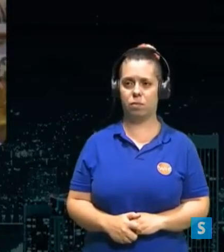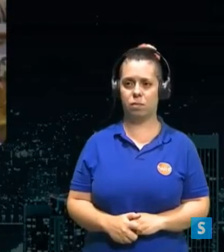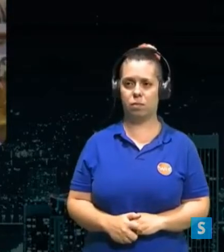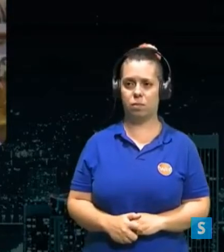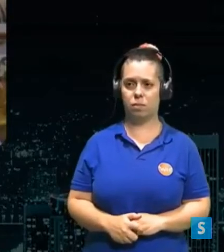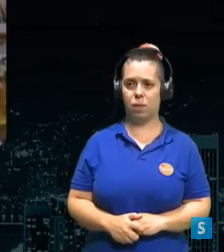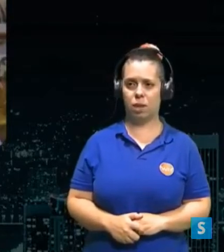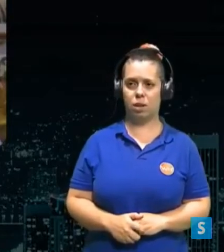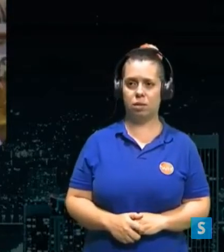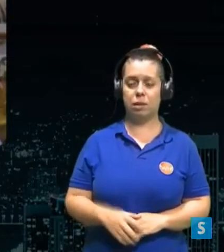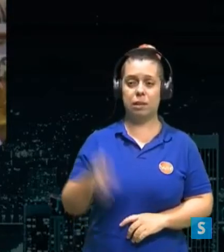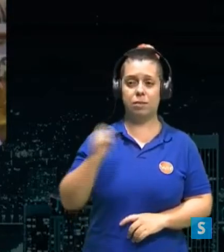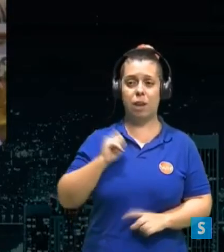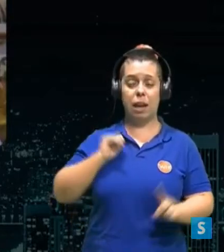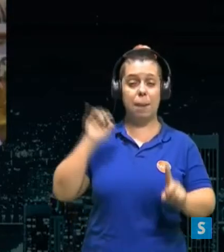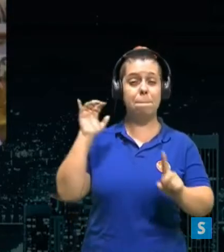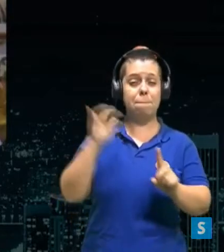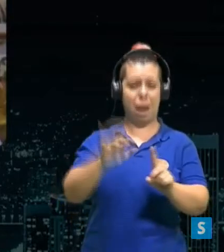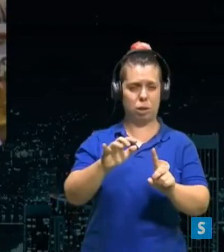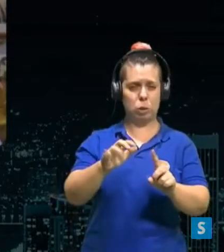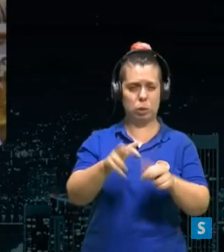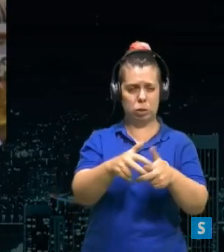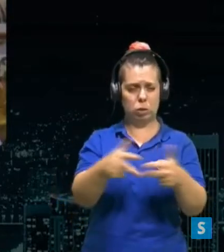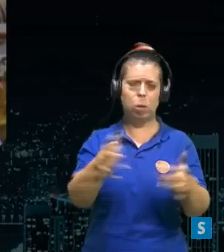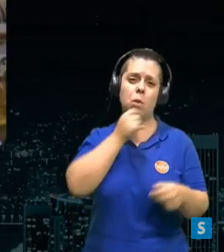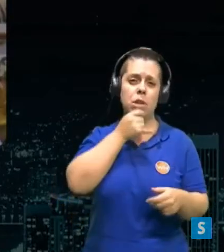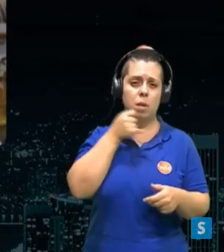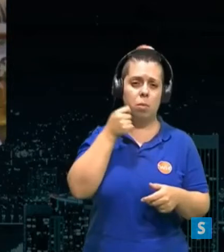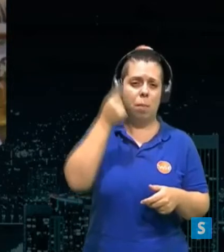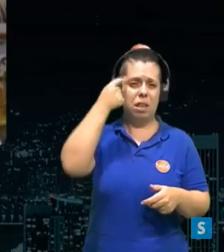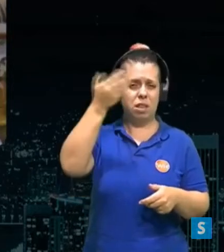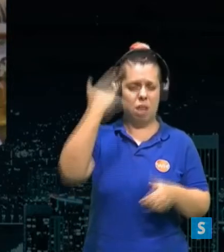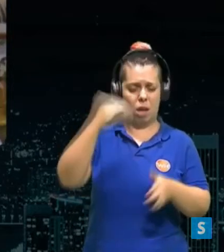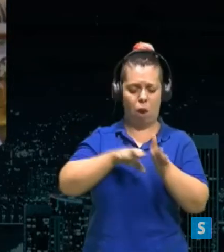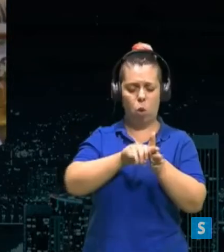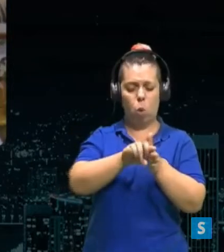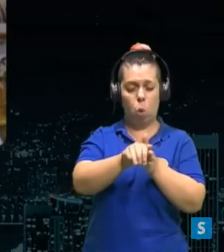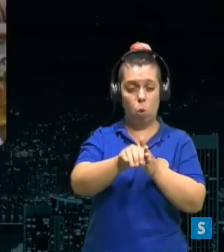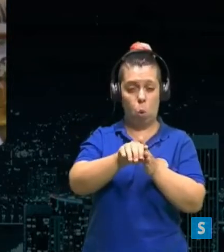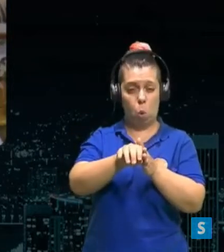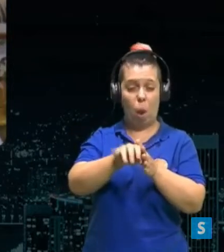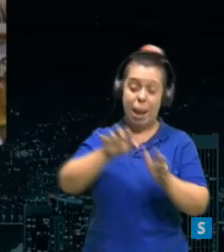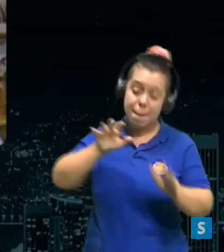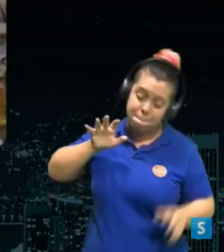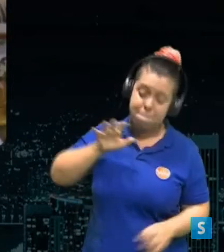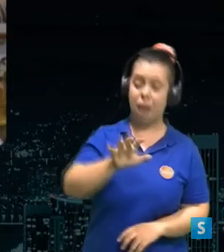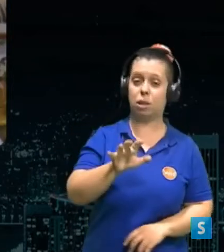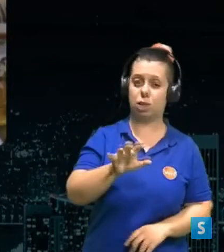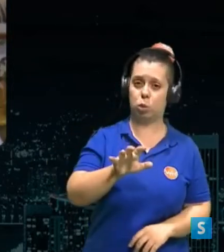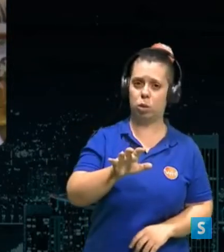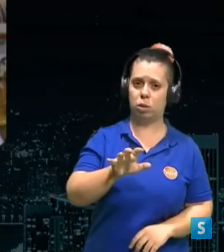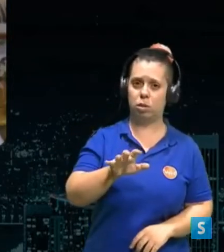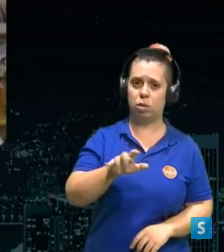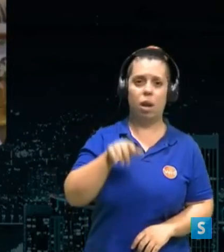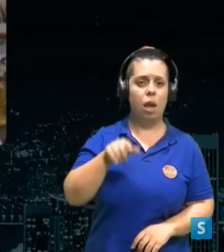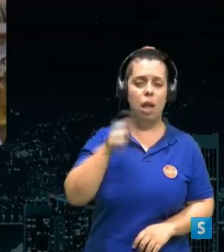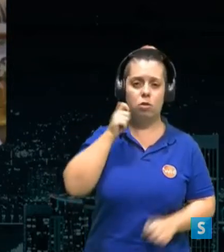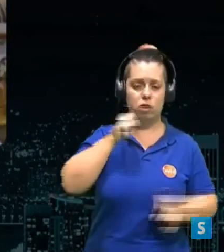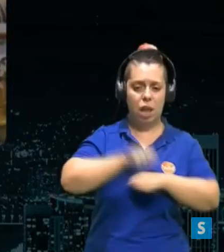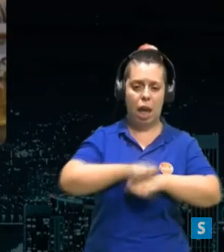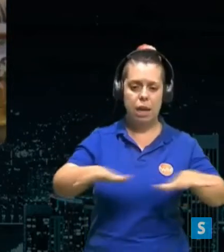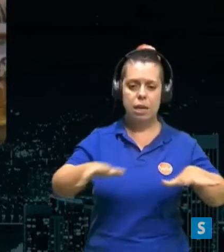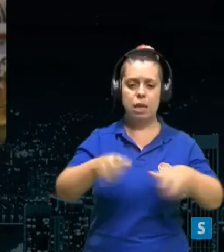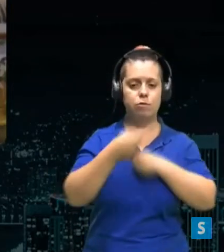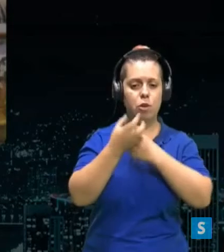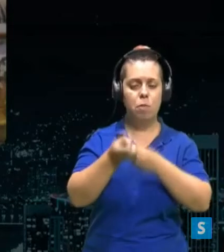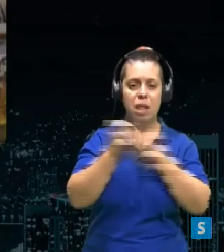quando a gente pensava que o Google ia ser uma ferramenta de Impacto Profundo a gente o nível de informação educação que ele leva pro